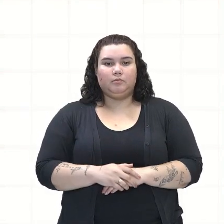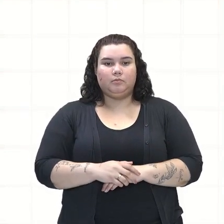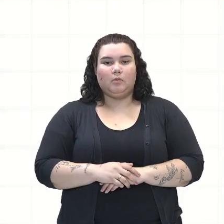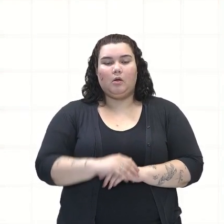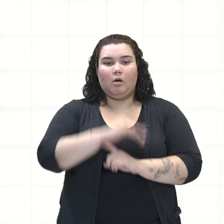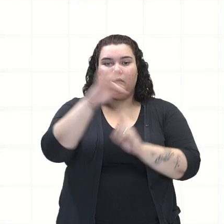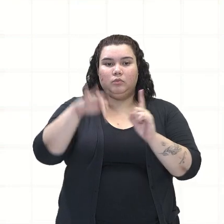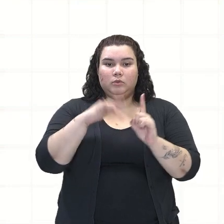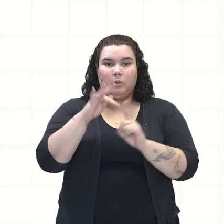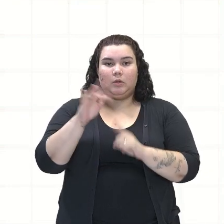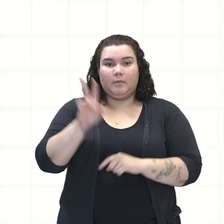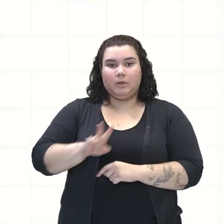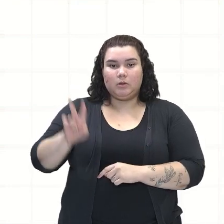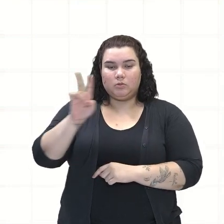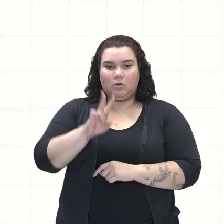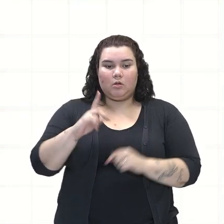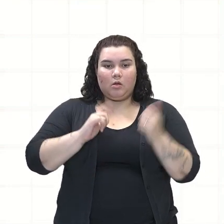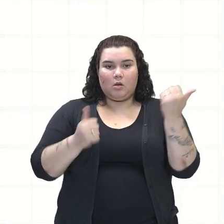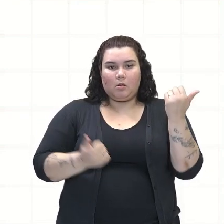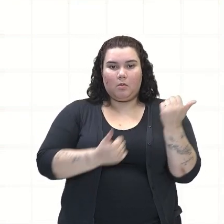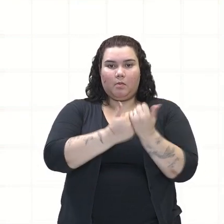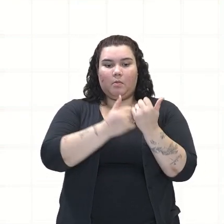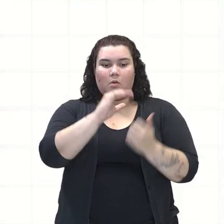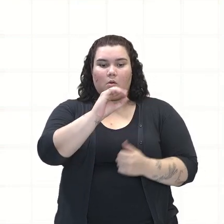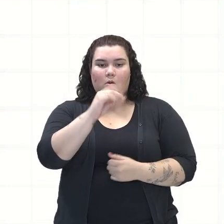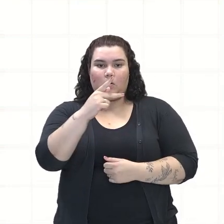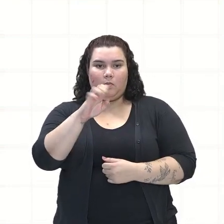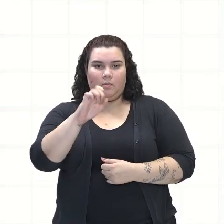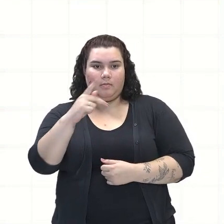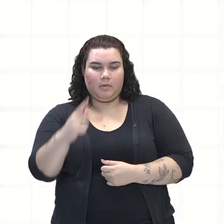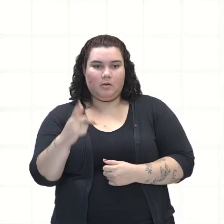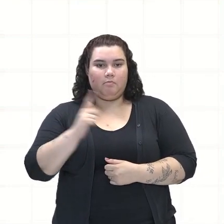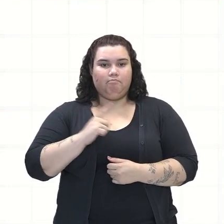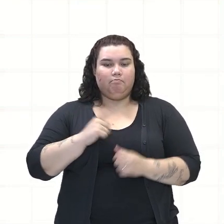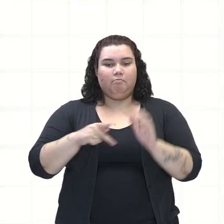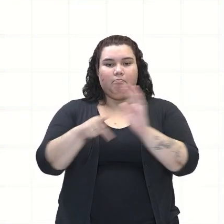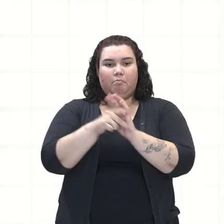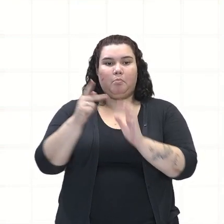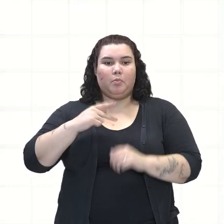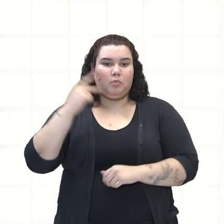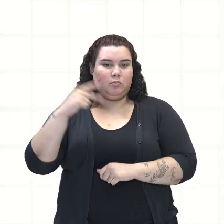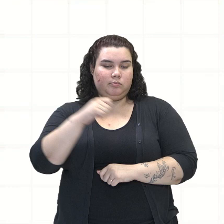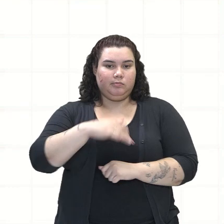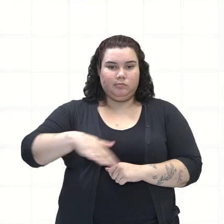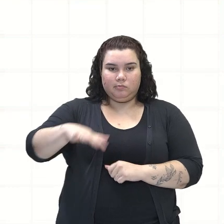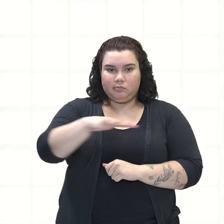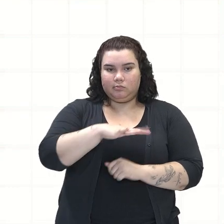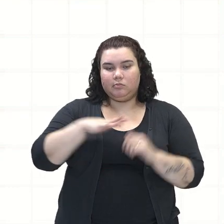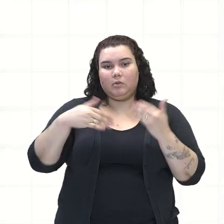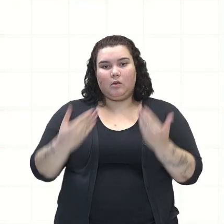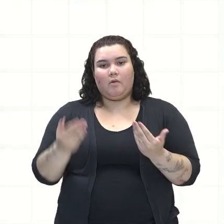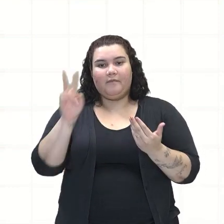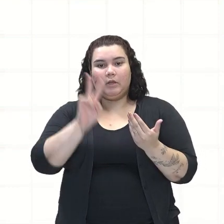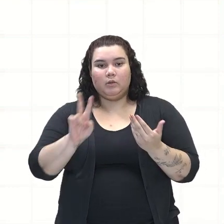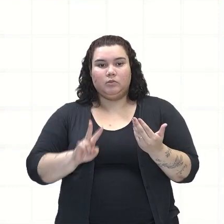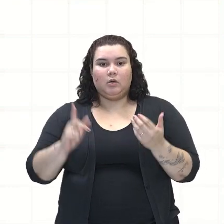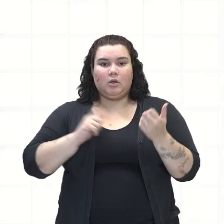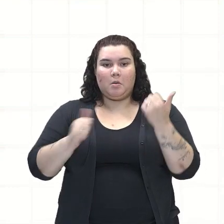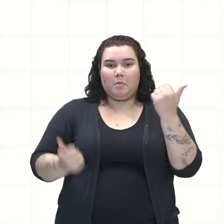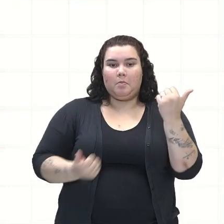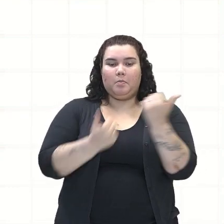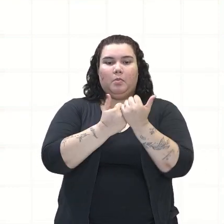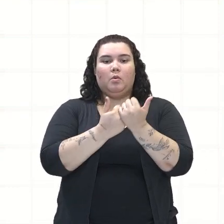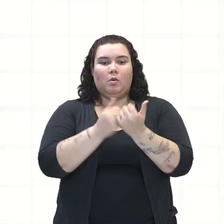papel da Venezuela com o apoio da OPEP ficou mais forte no cenário geopolítico mundial. Então a Venezuela, a partir do apoio dado